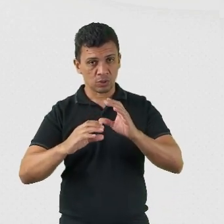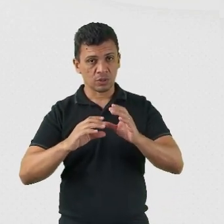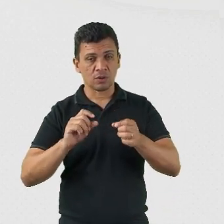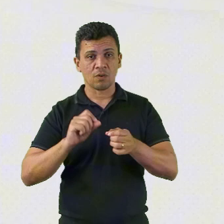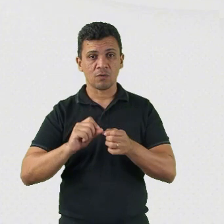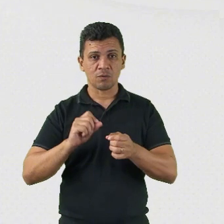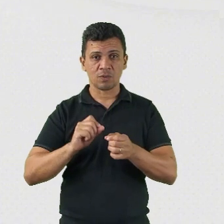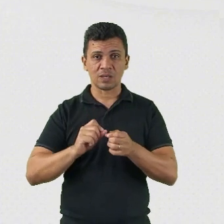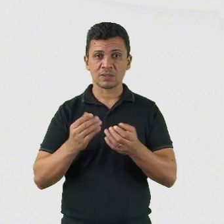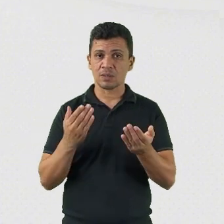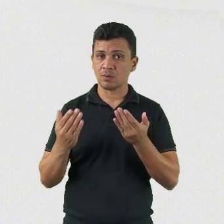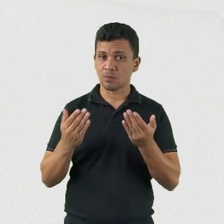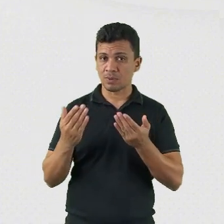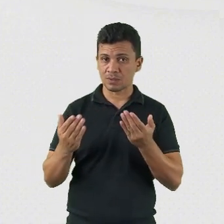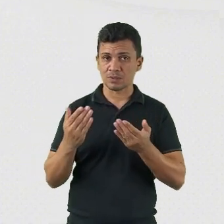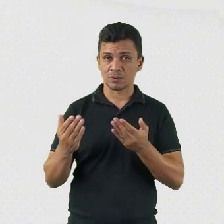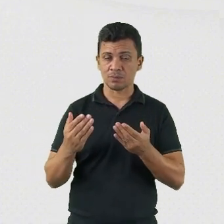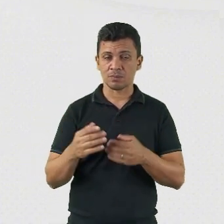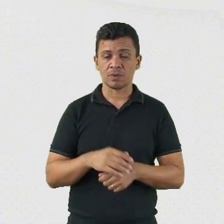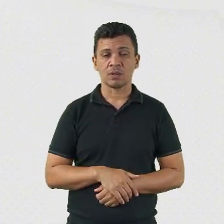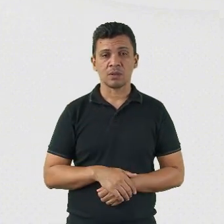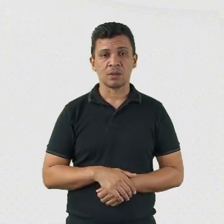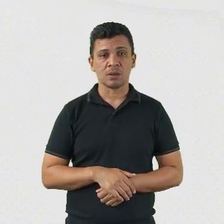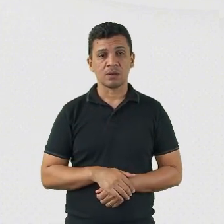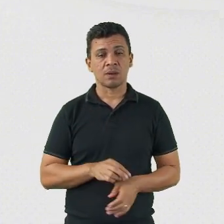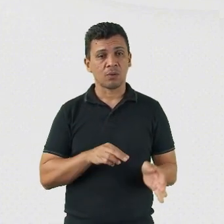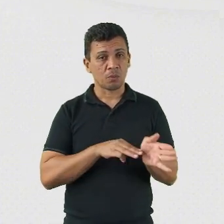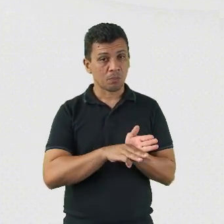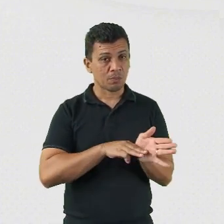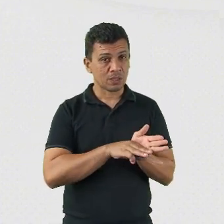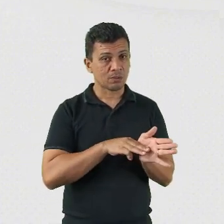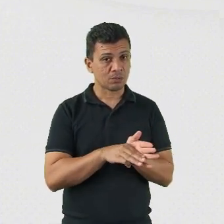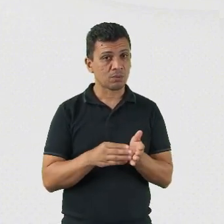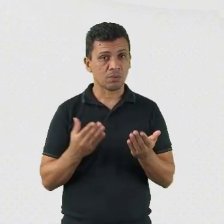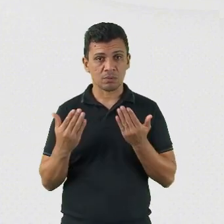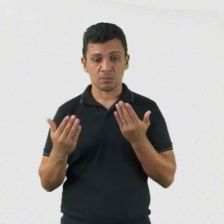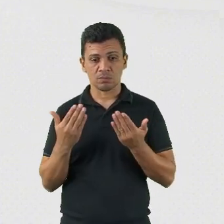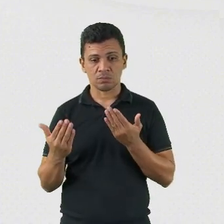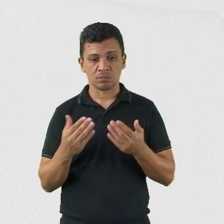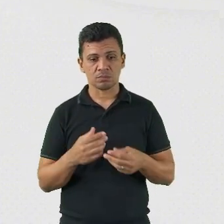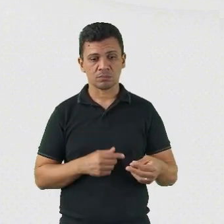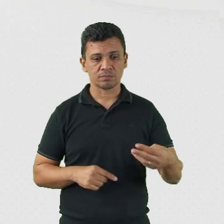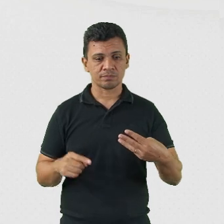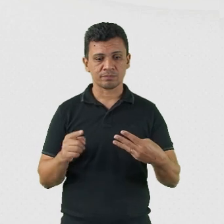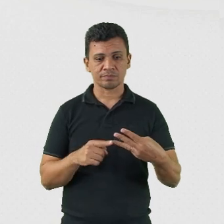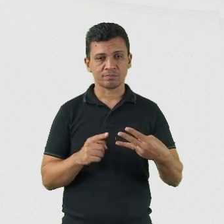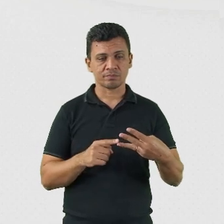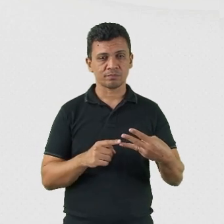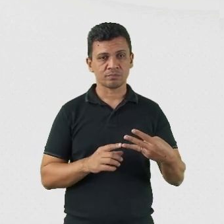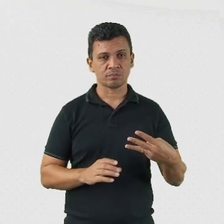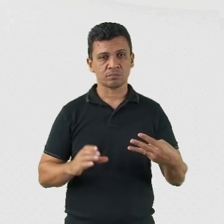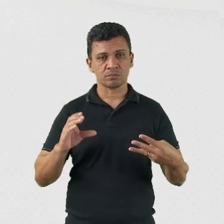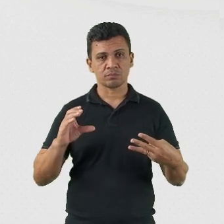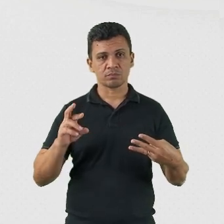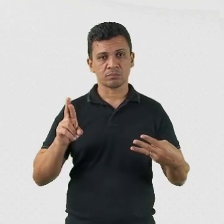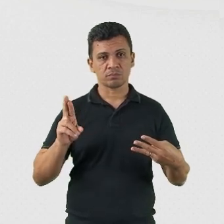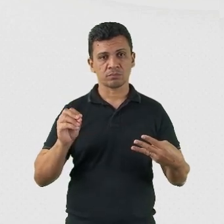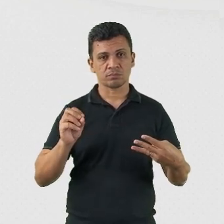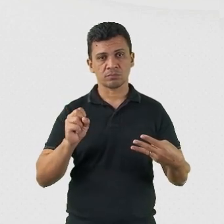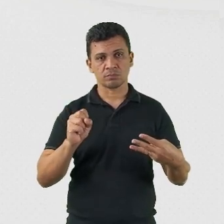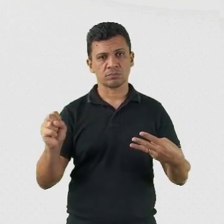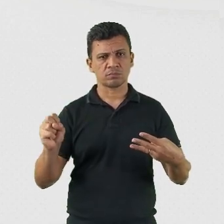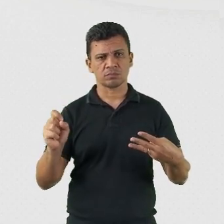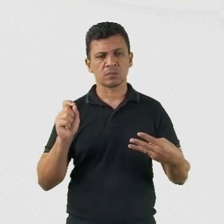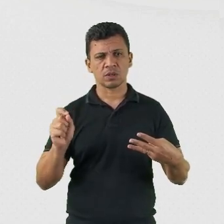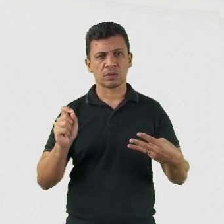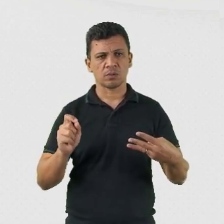esse processo de comparação, um método comparativo, tá bom? Cross the street. Cross the street